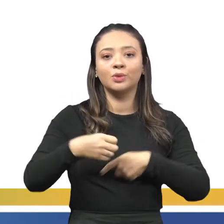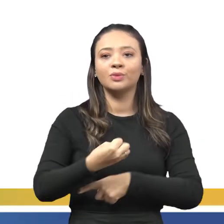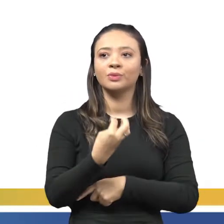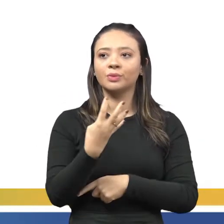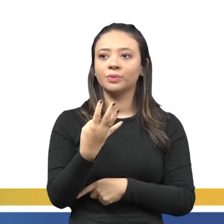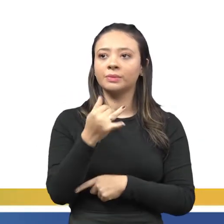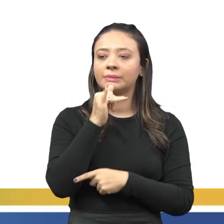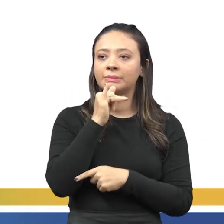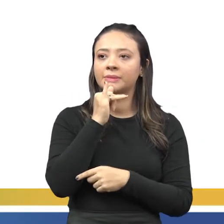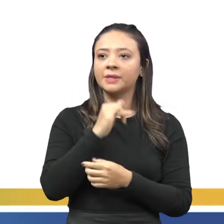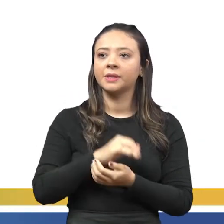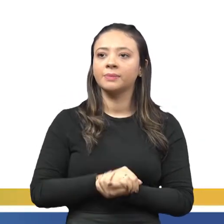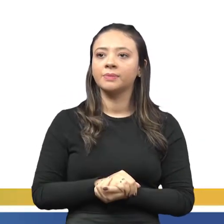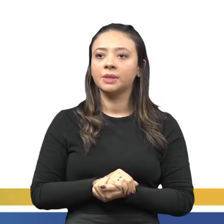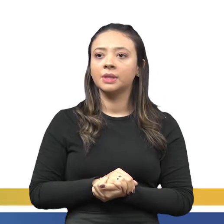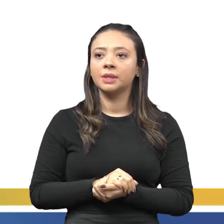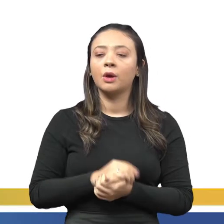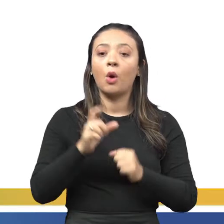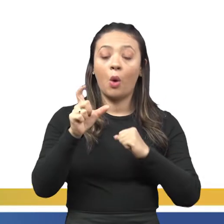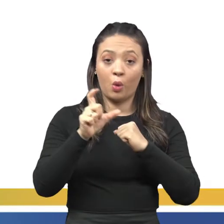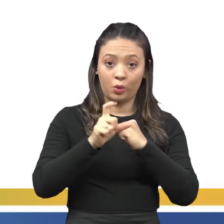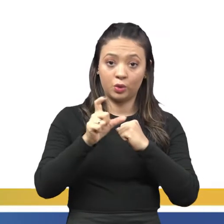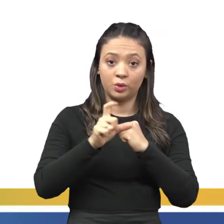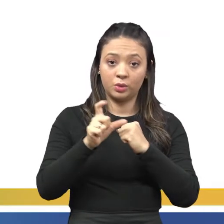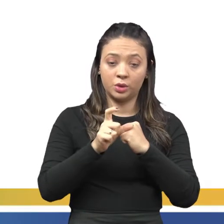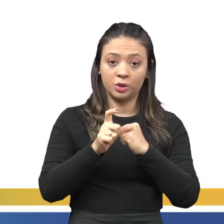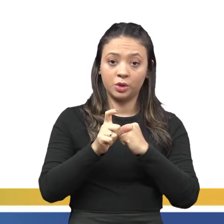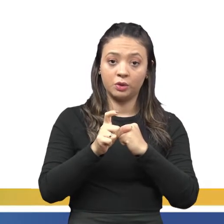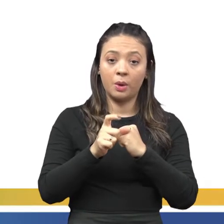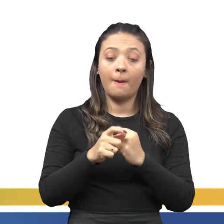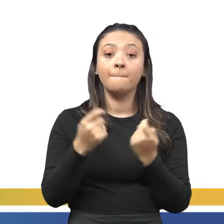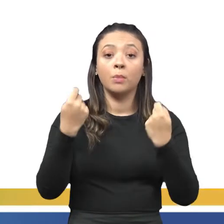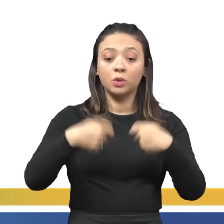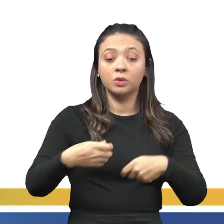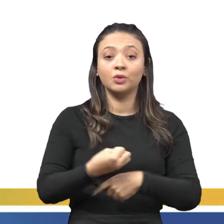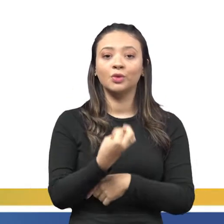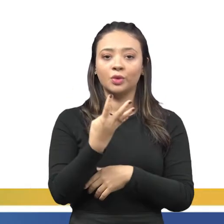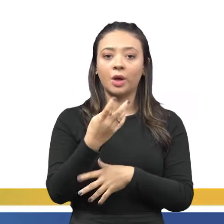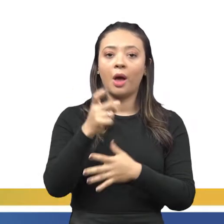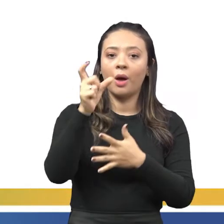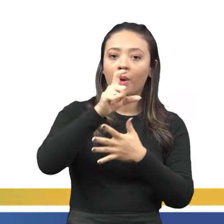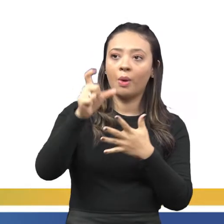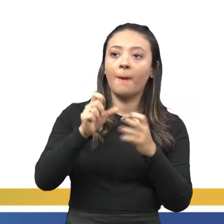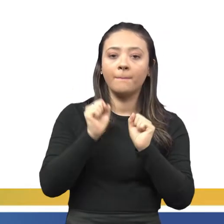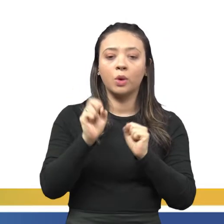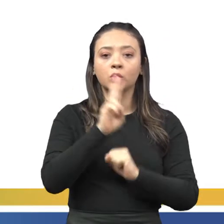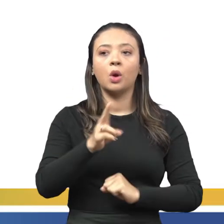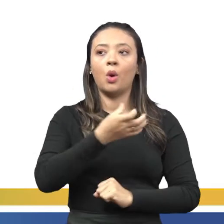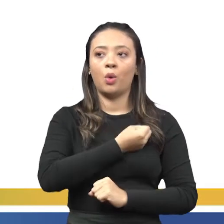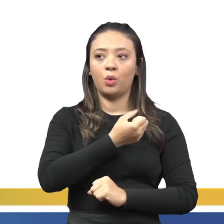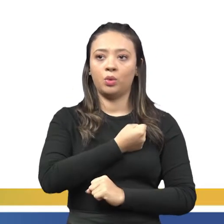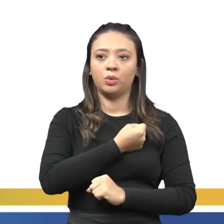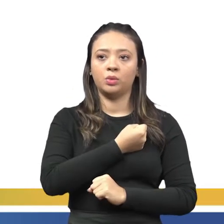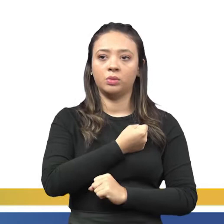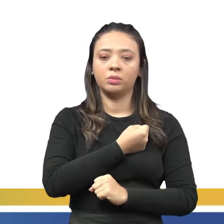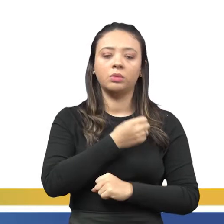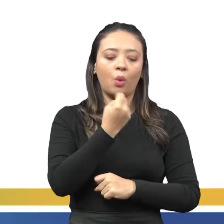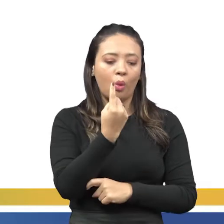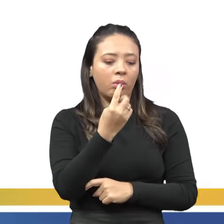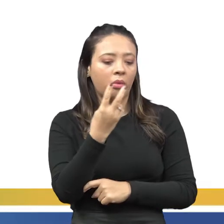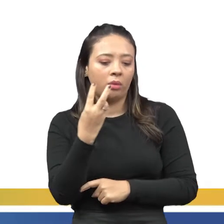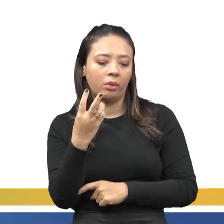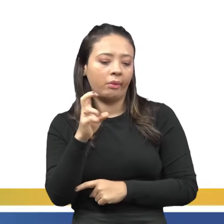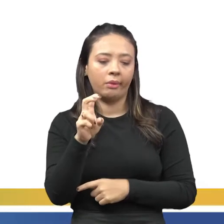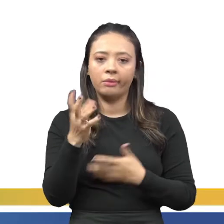tem aí, ó, para substantivos contáveis, no plural, nós podemos usar um numeral, já que ele é contável, né? 1, 2,